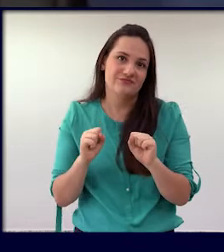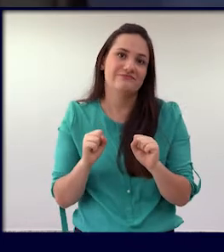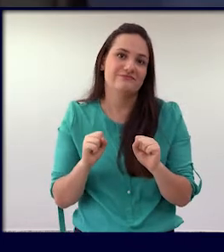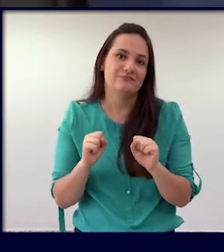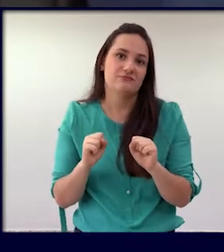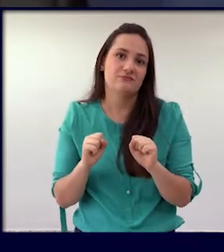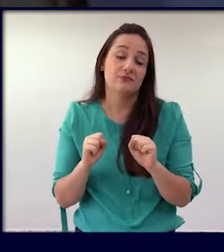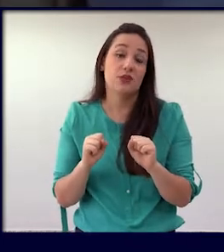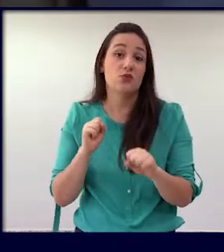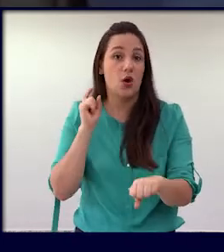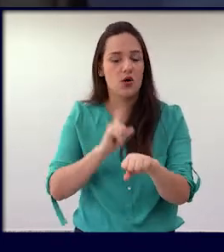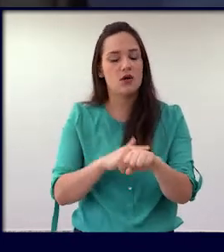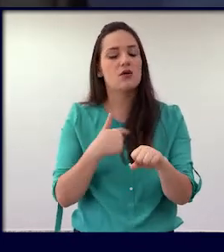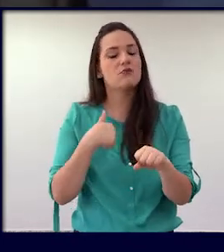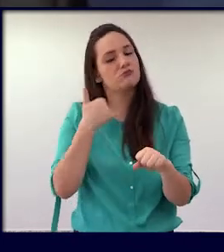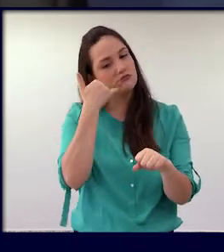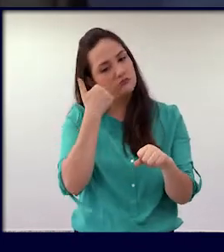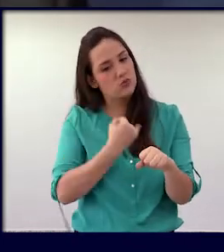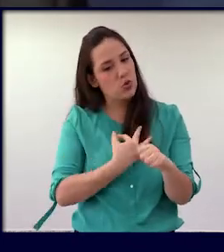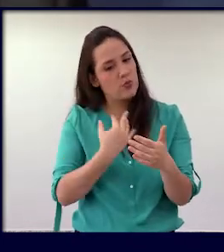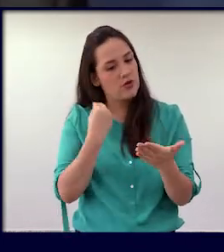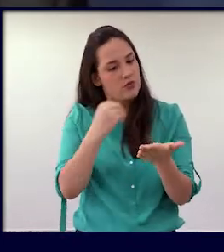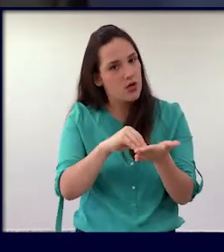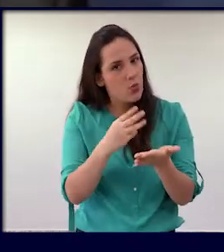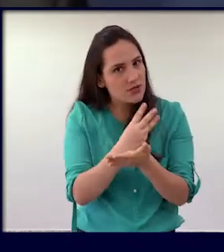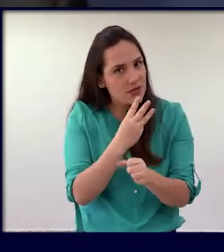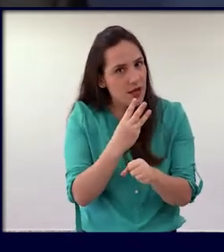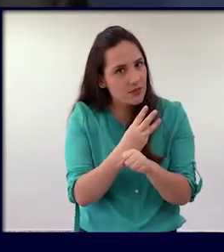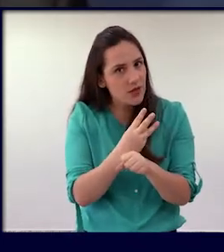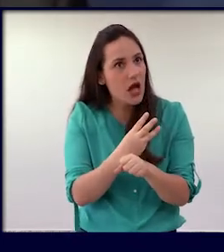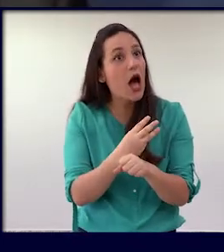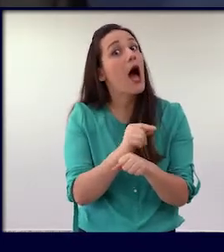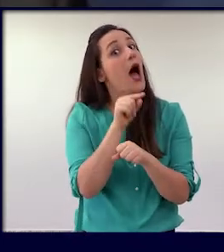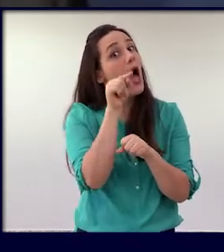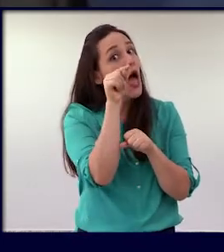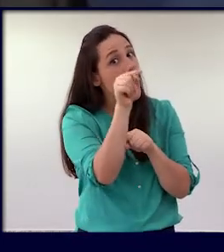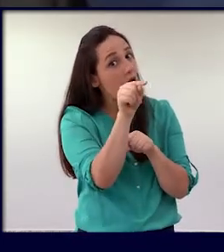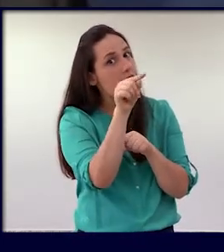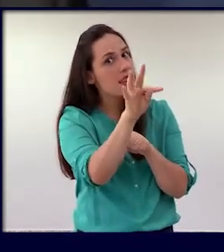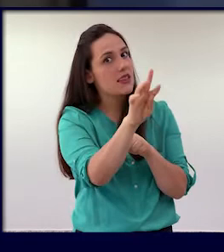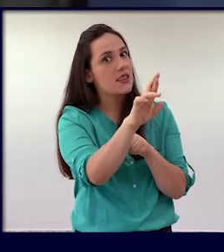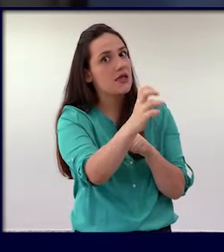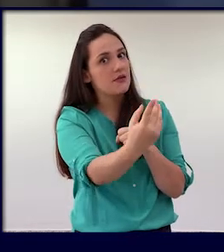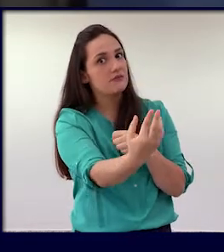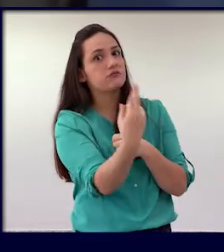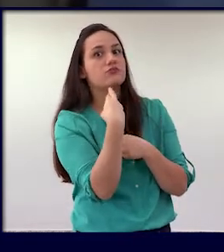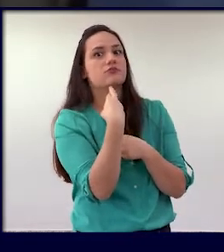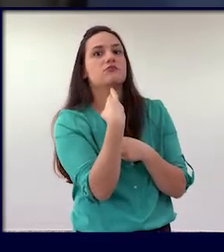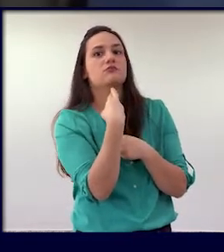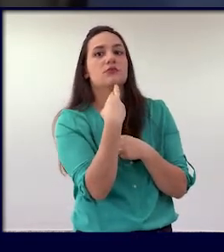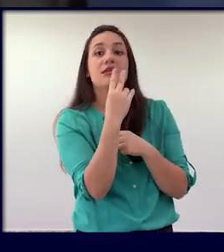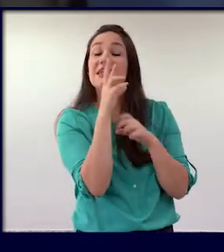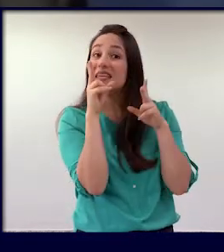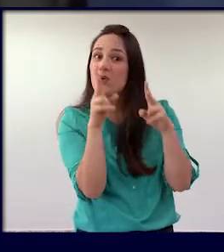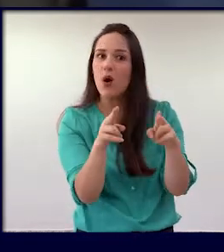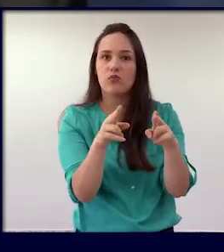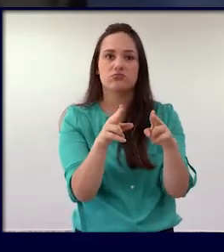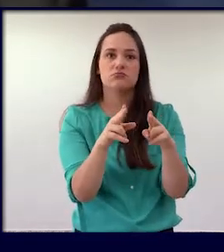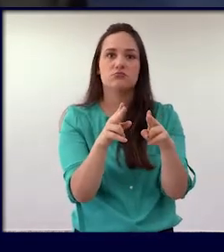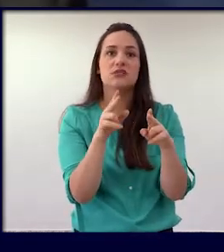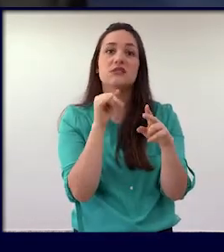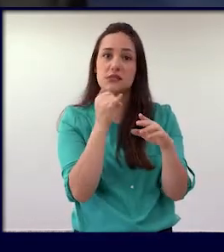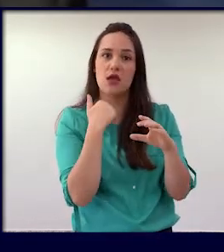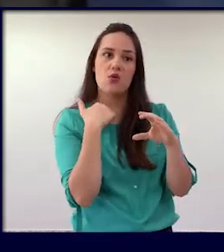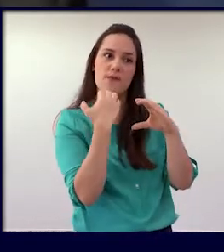WhatsApp. Então, é por esse canal que foi previamente fornecido pelo eleitor, é que o cartório eleitoral